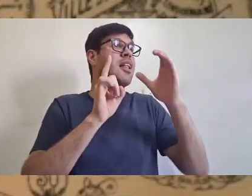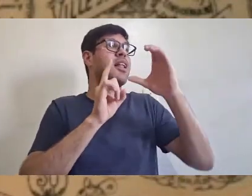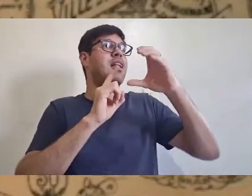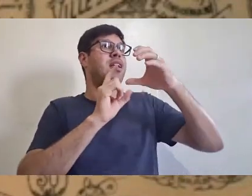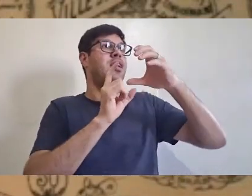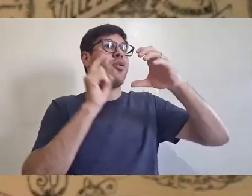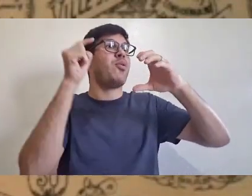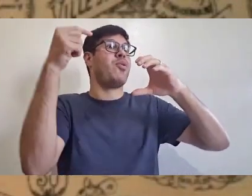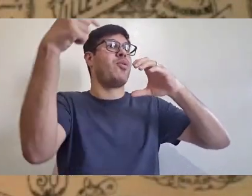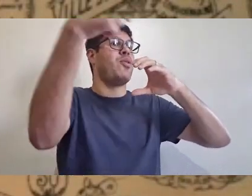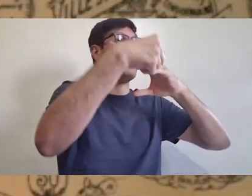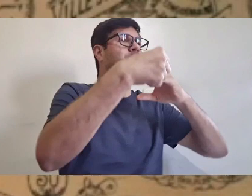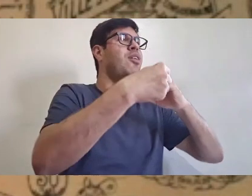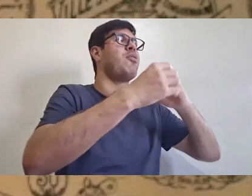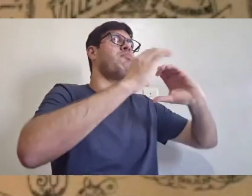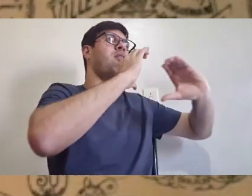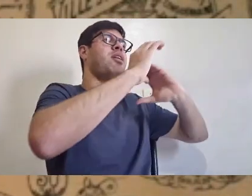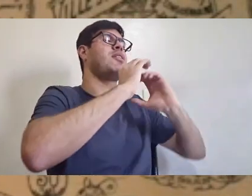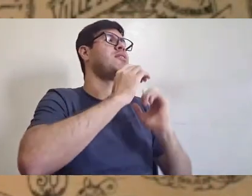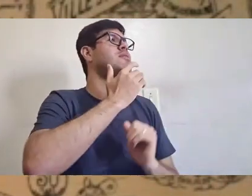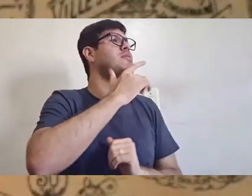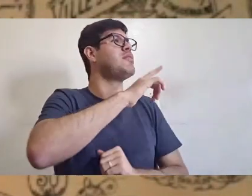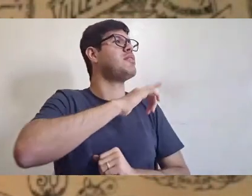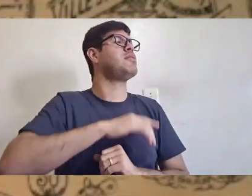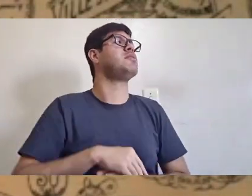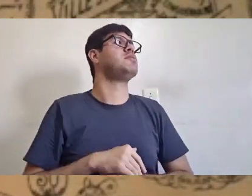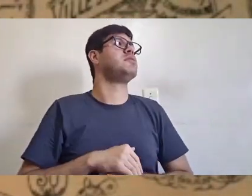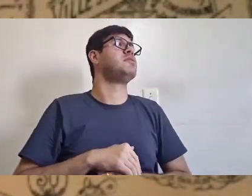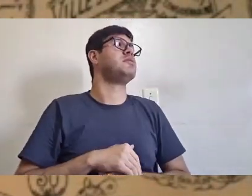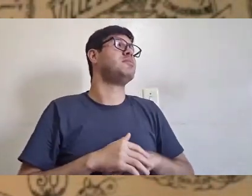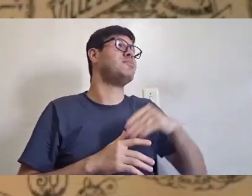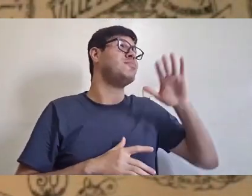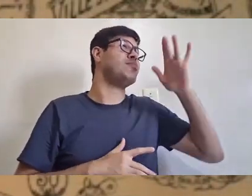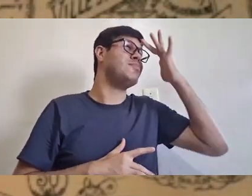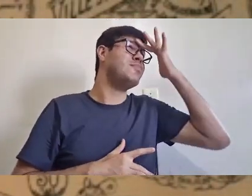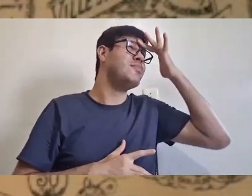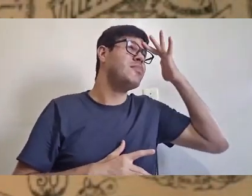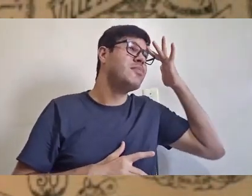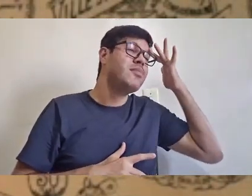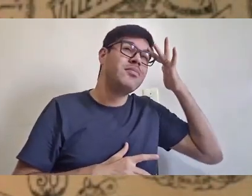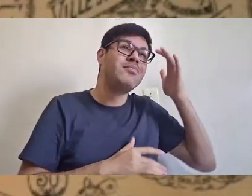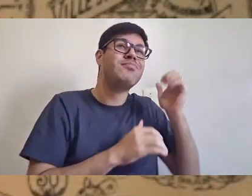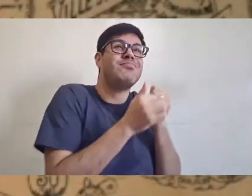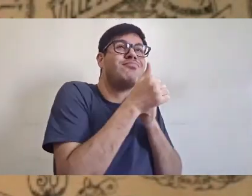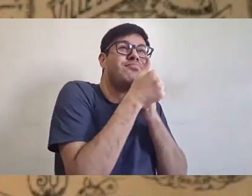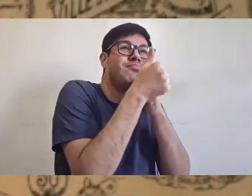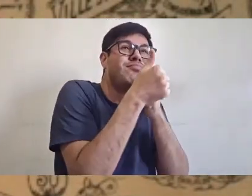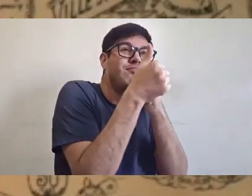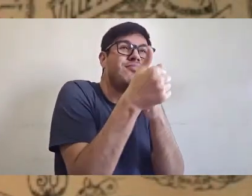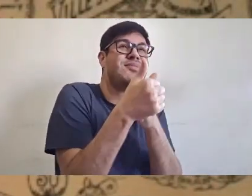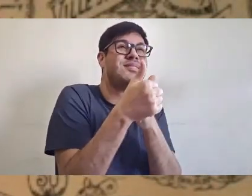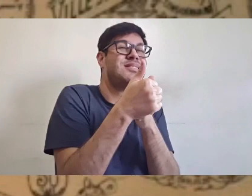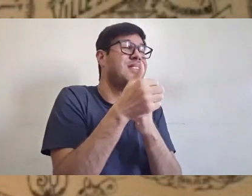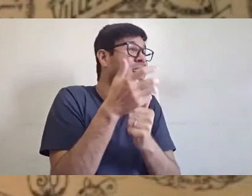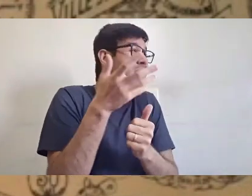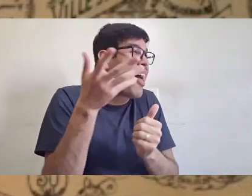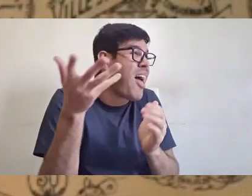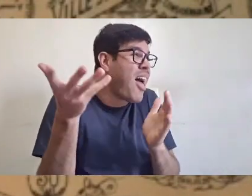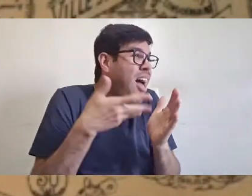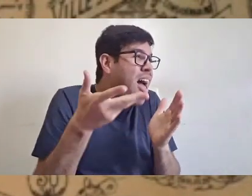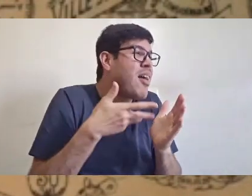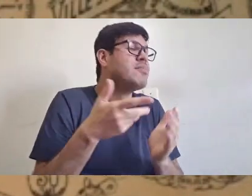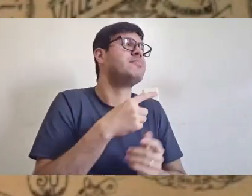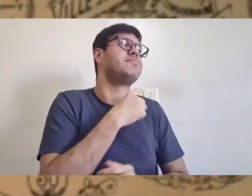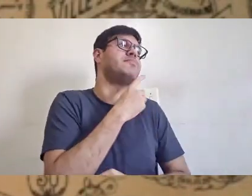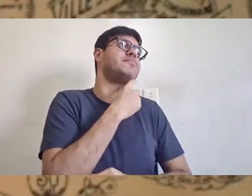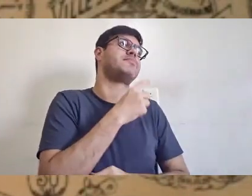daqui no fim do mundo, entendeu? Mas a população não tem condições de acompanhar isso daí de forma